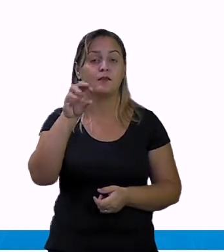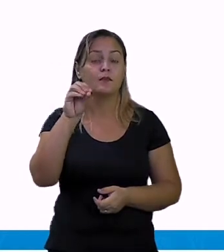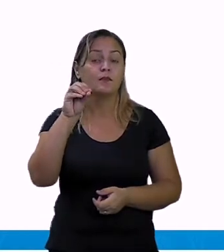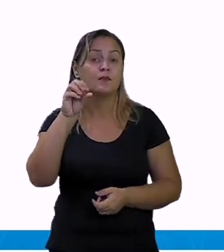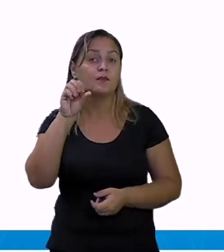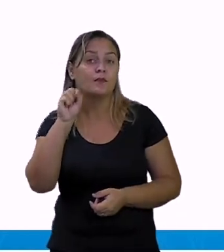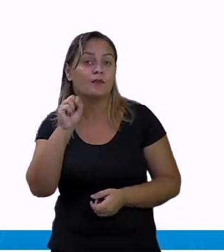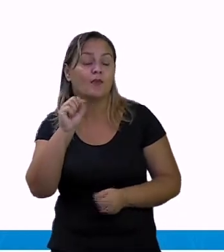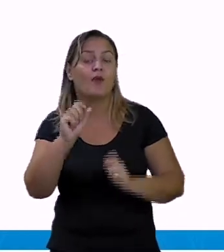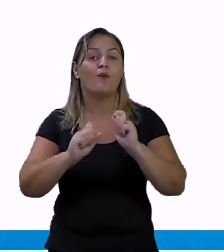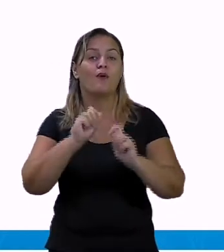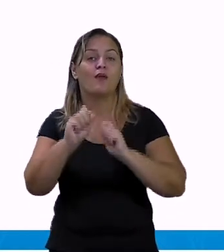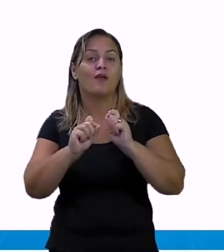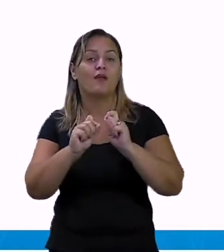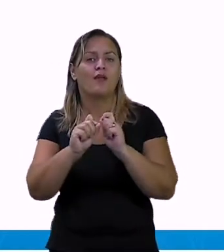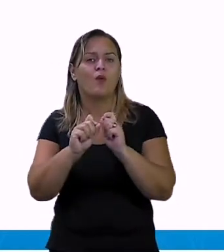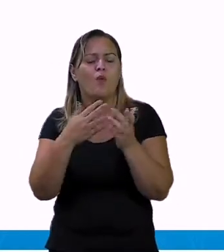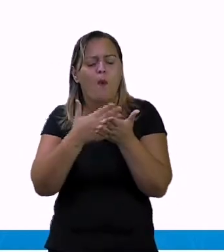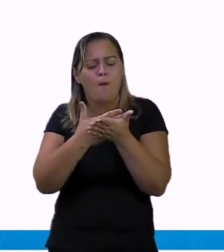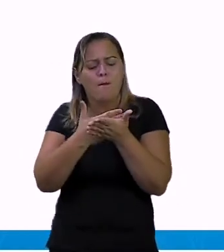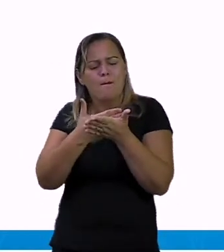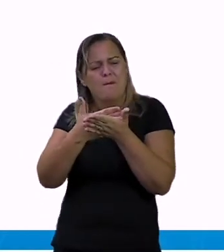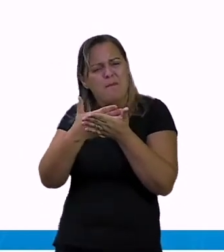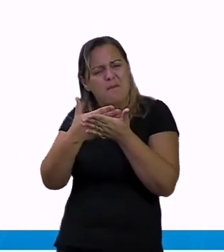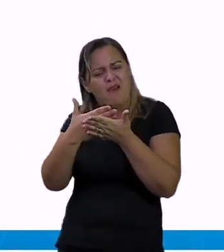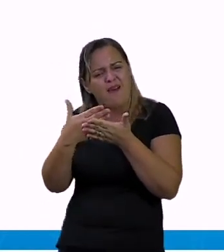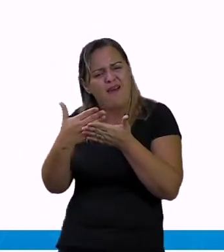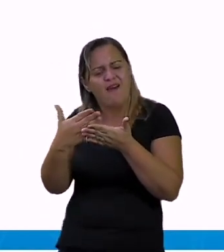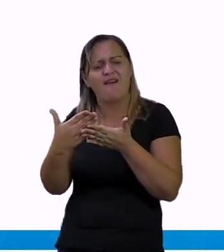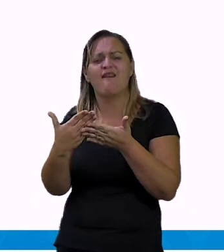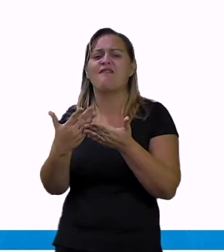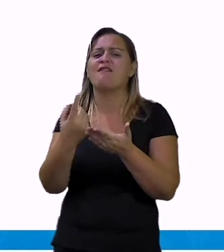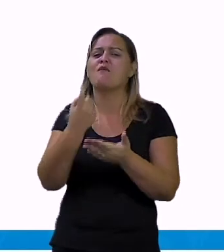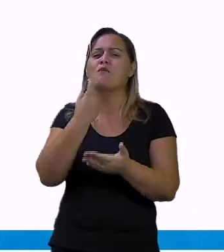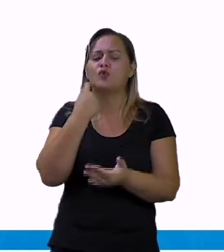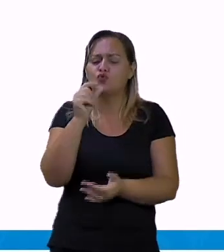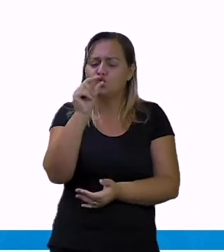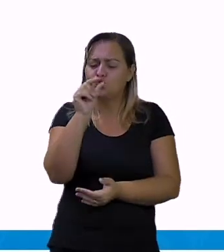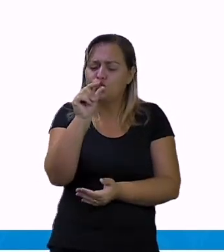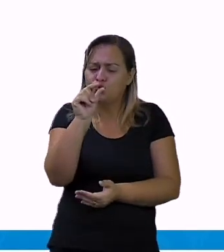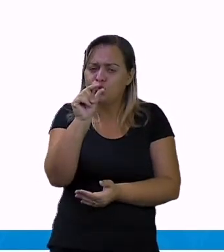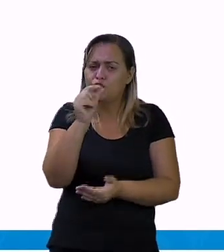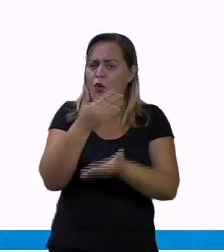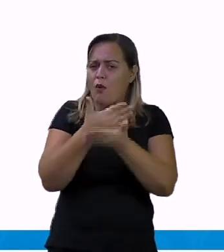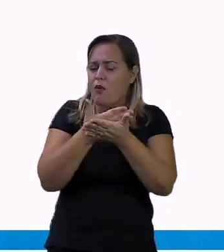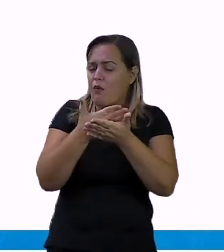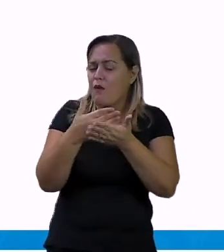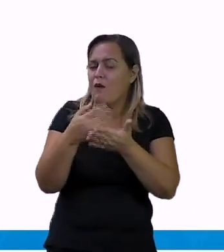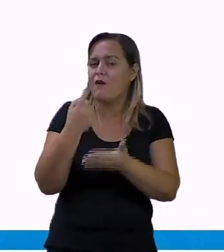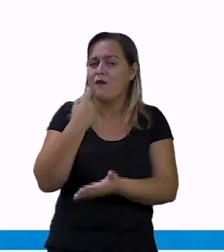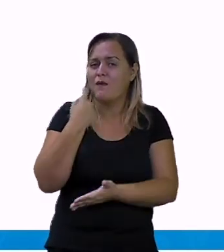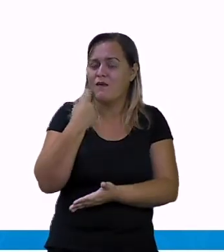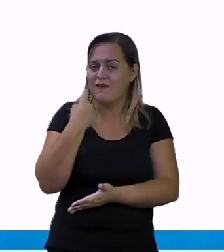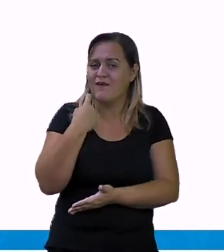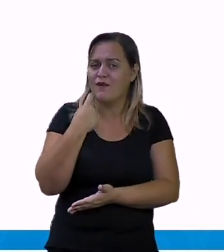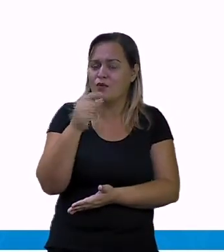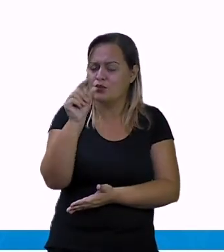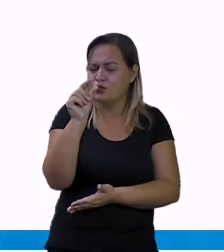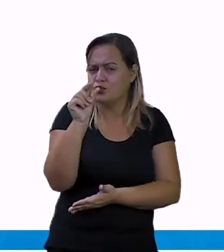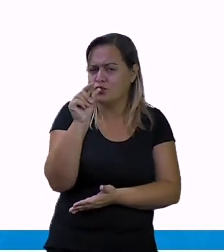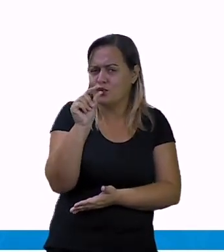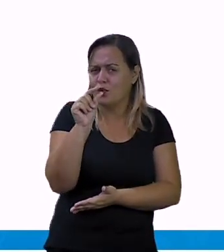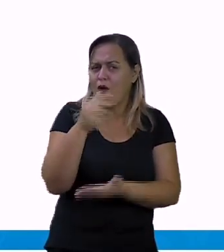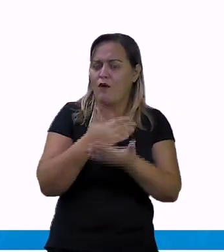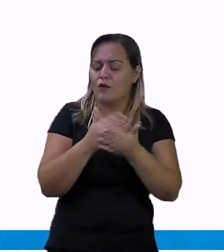estágio jovem do desenvolvimento destes seres novos desta espécie, que